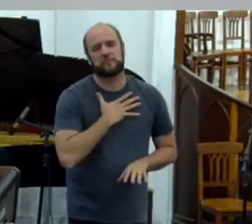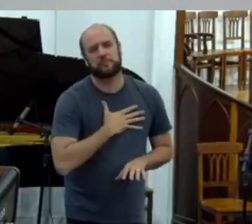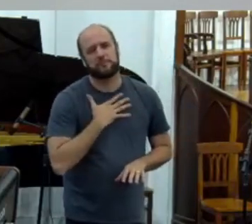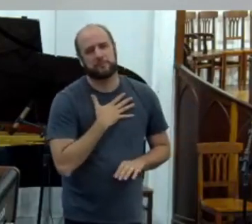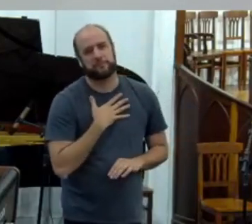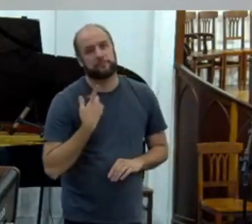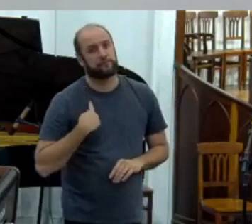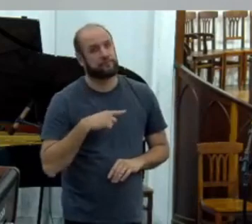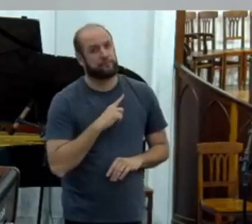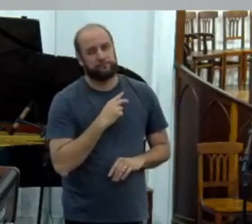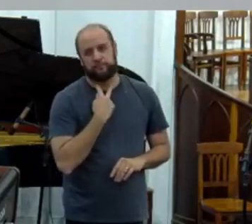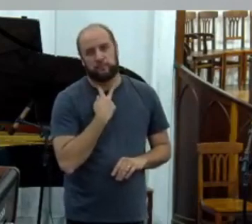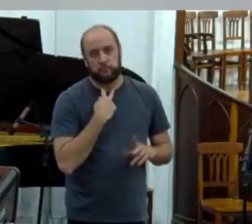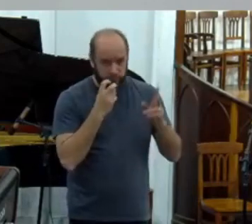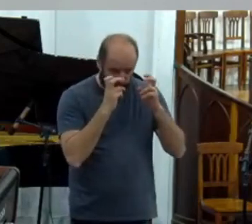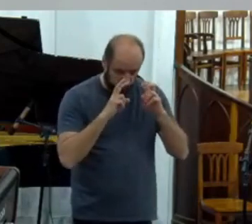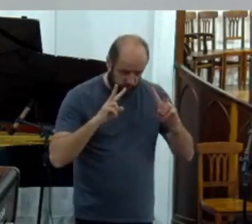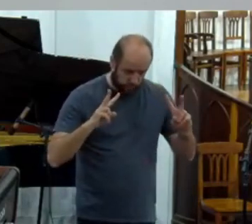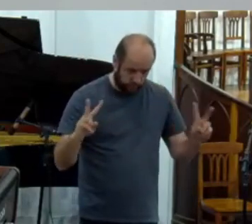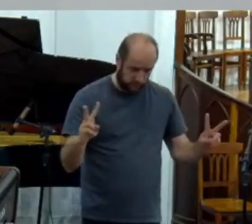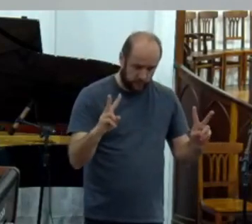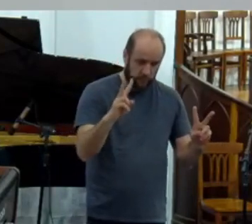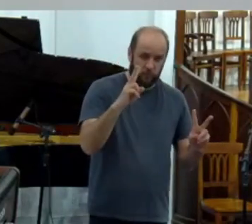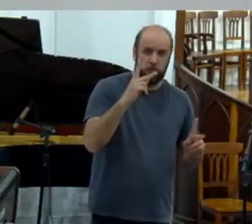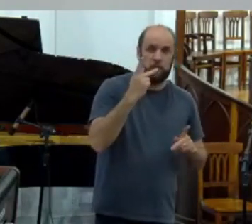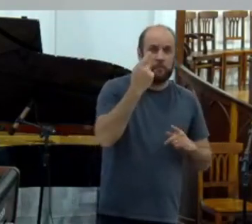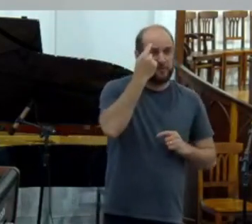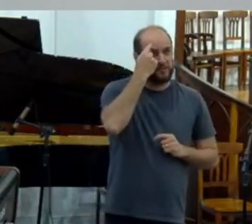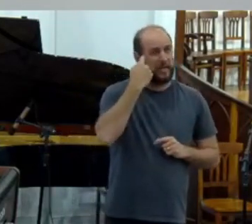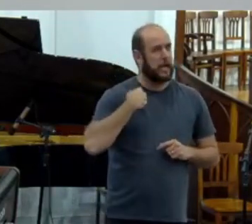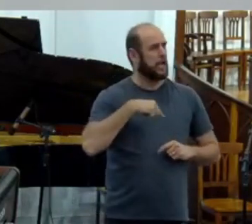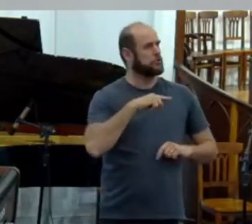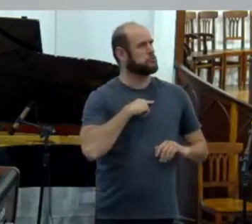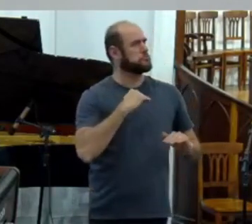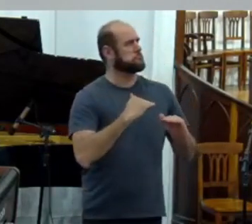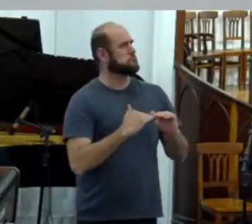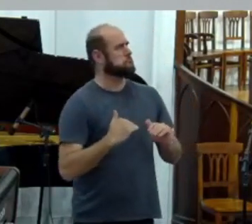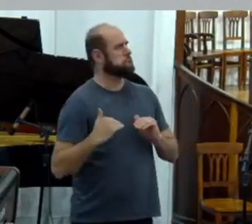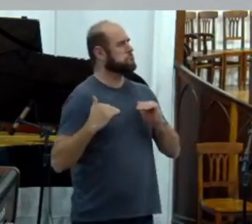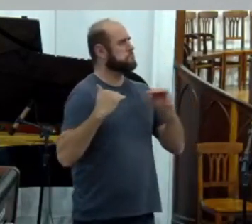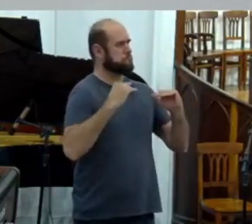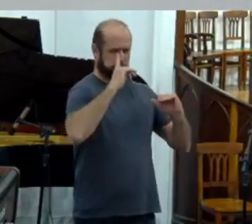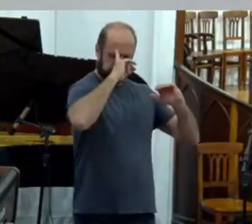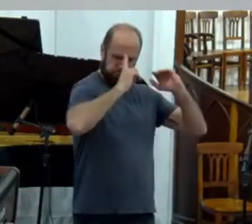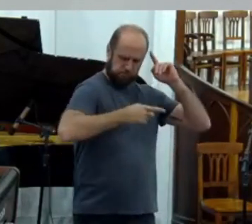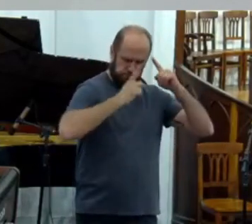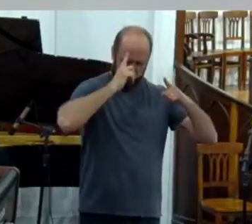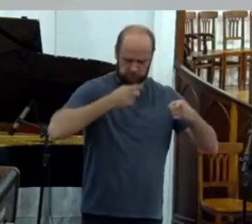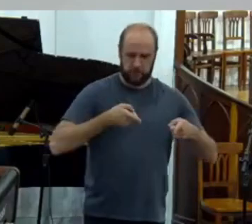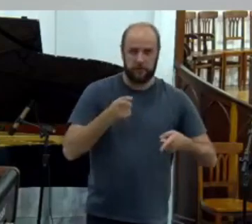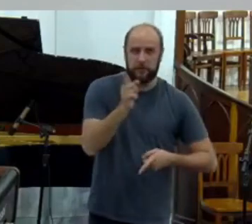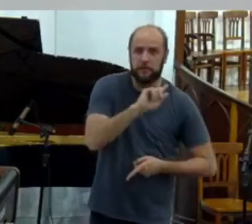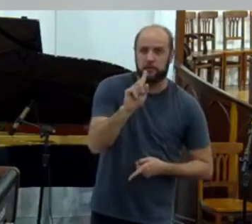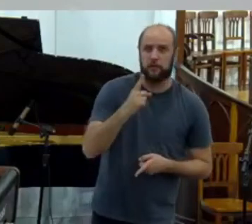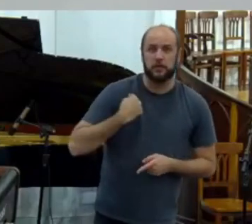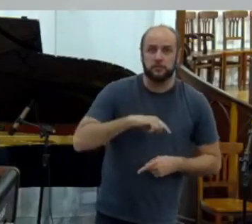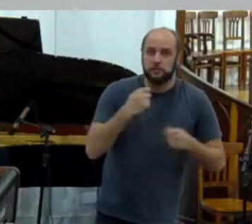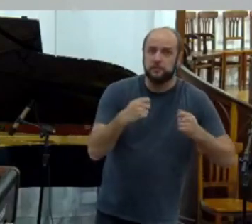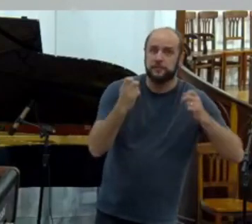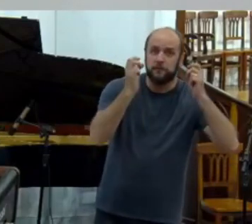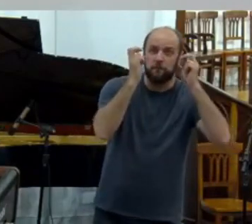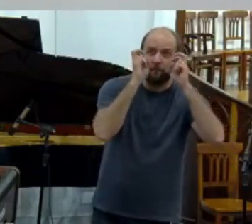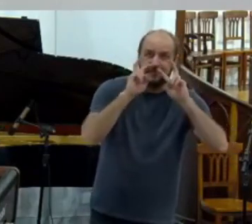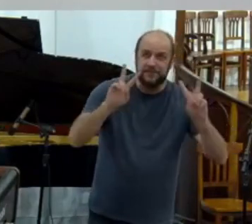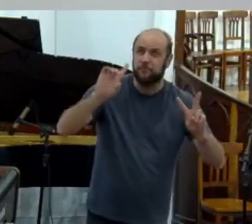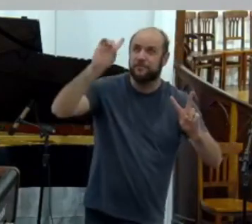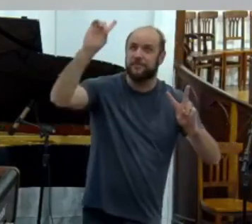não podemos ter uma perspectiva horizontal sobre a vida dizendo somos soberanos sobre os nossos atos. Mas nós precisamos ter uma perspectiva que